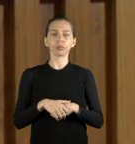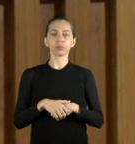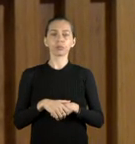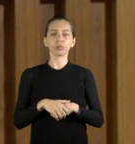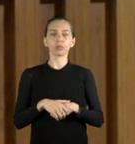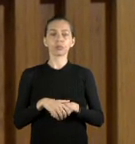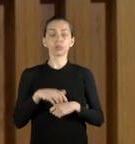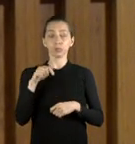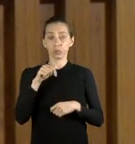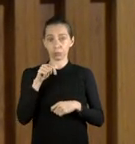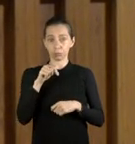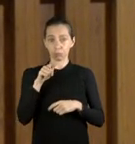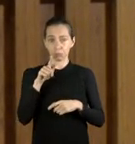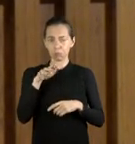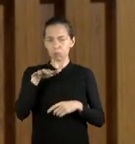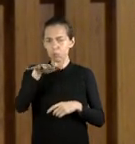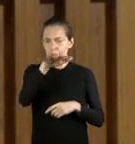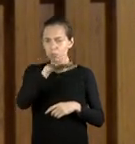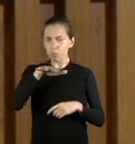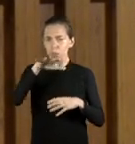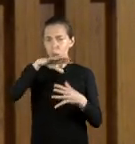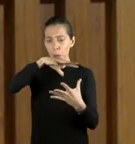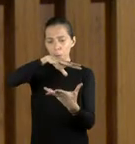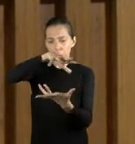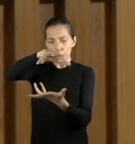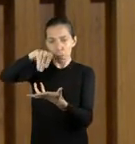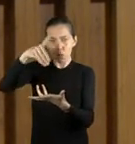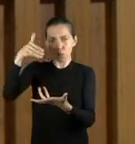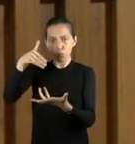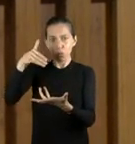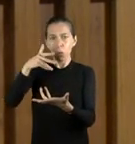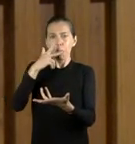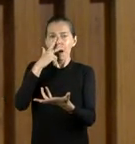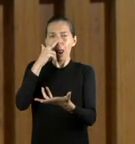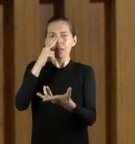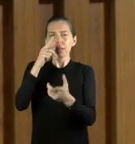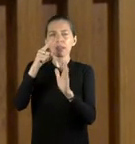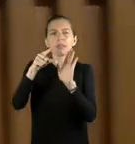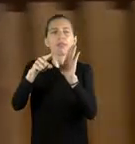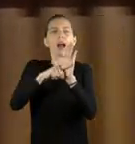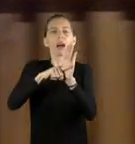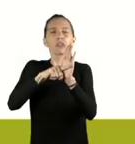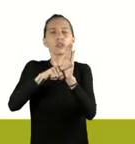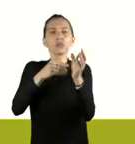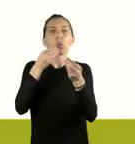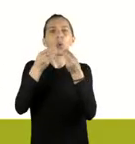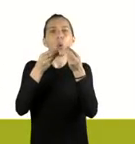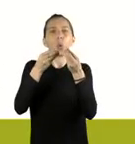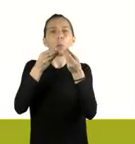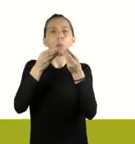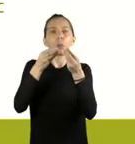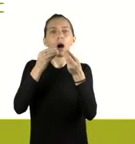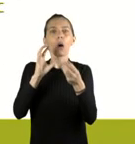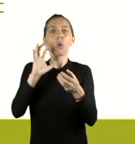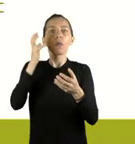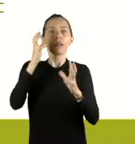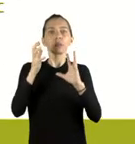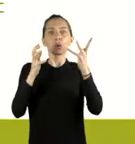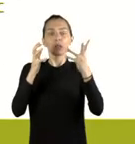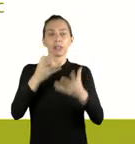que o mercado global tem uma forma meio pessimista de ver o que as coisas estão acontecendo. Por quê?